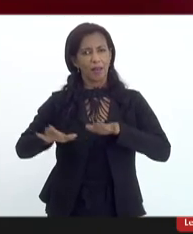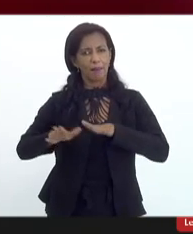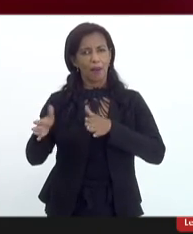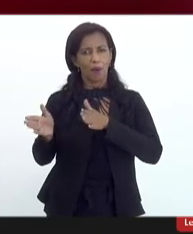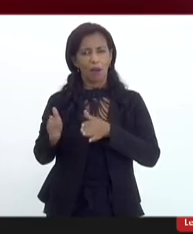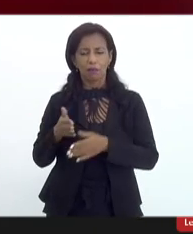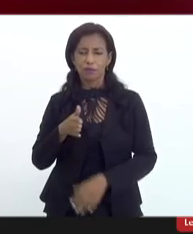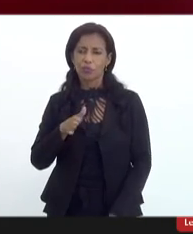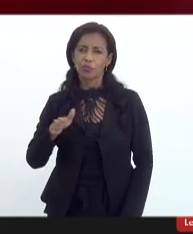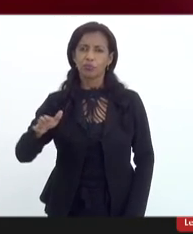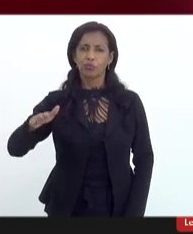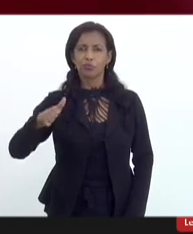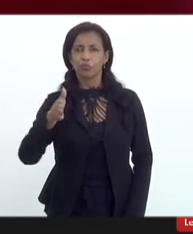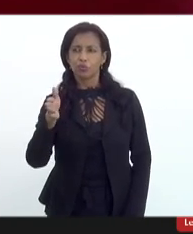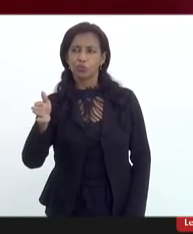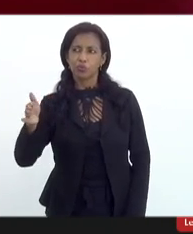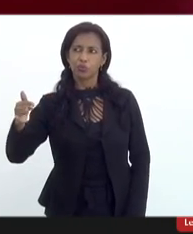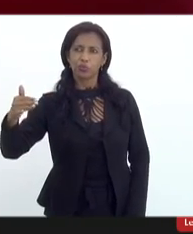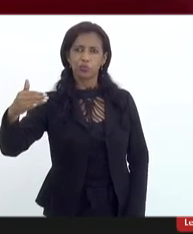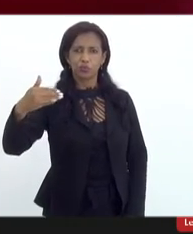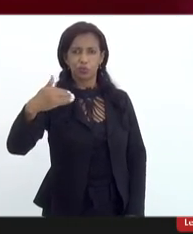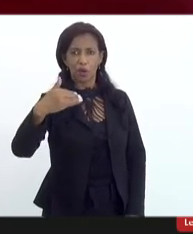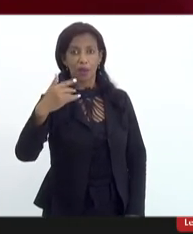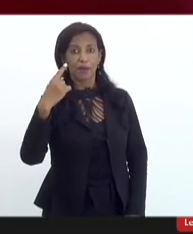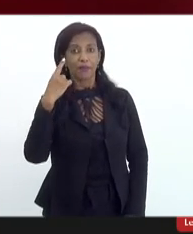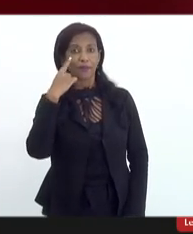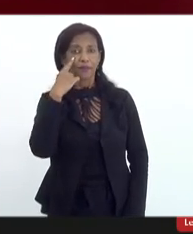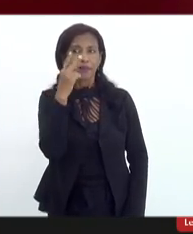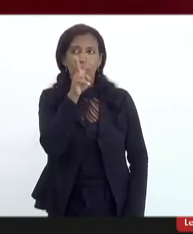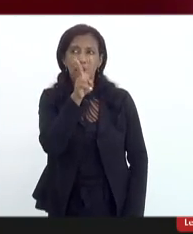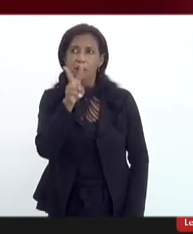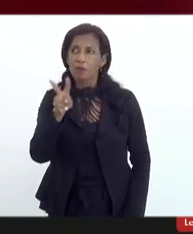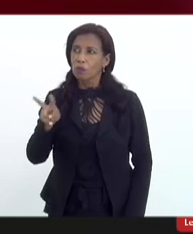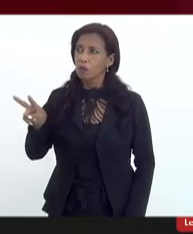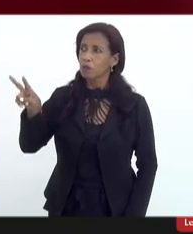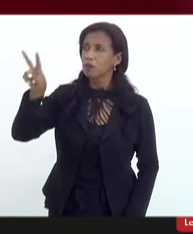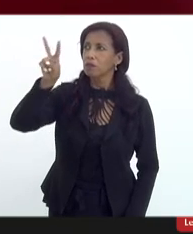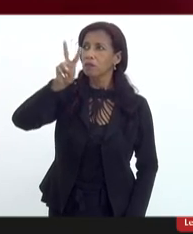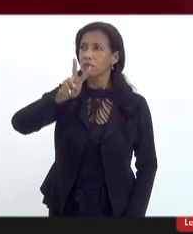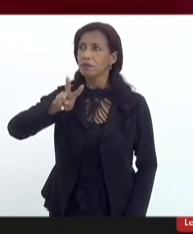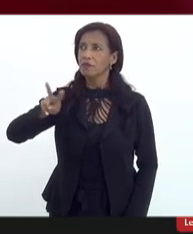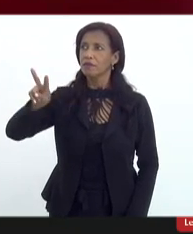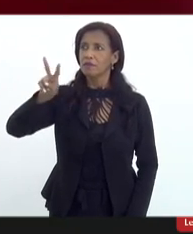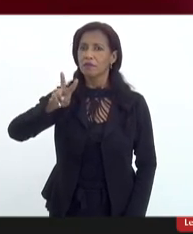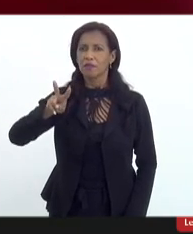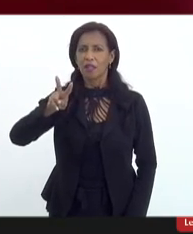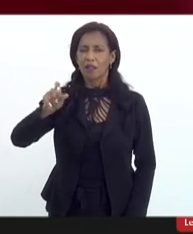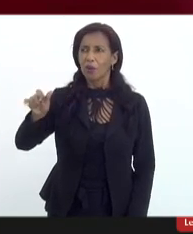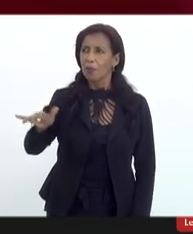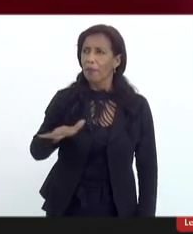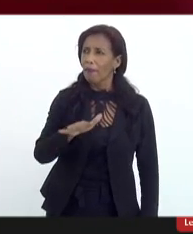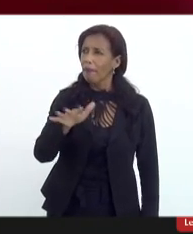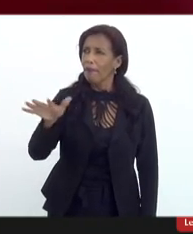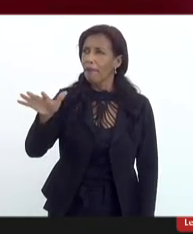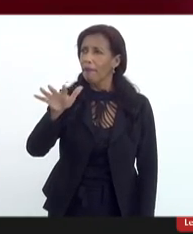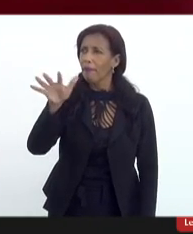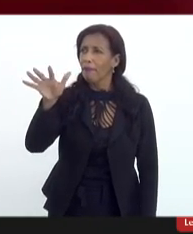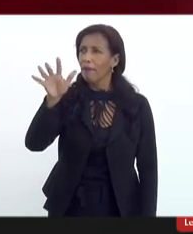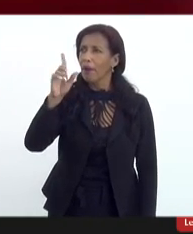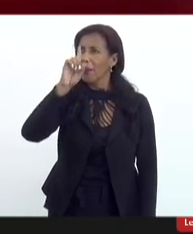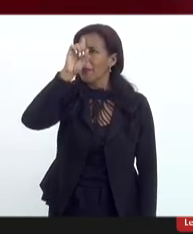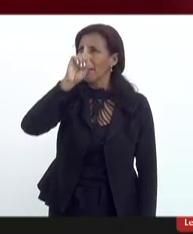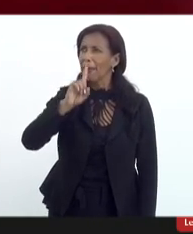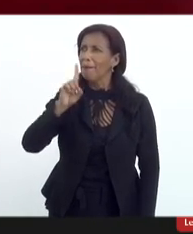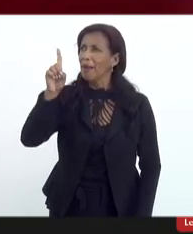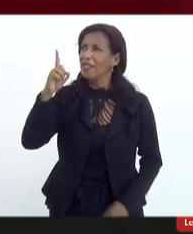está na circunscrição da VIT, a gente visualiza na entrada de uma comunidade uma imagem de